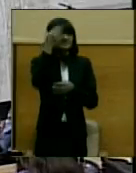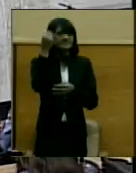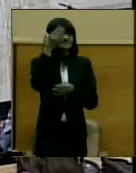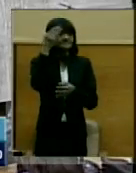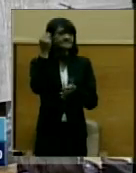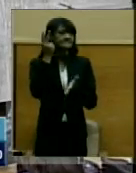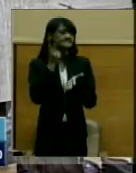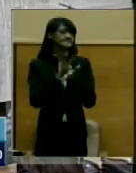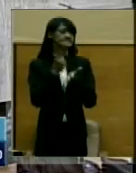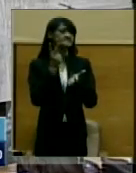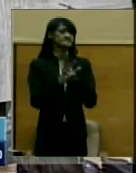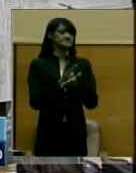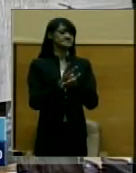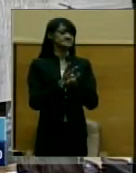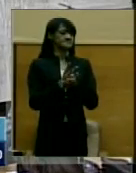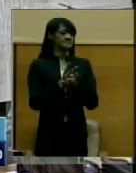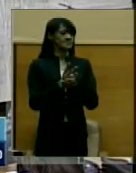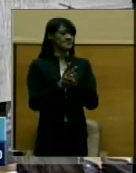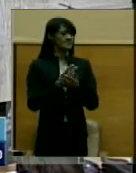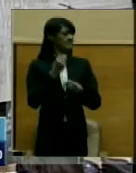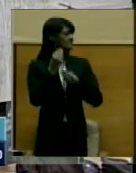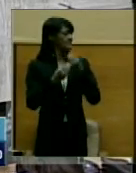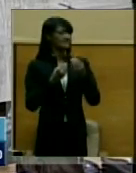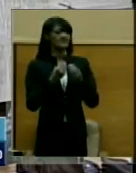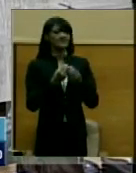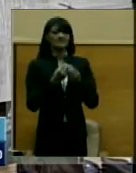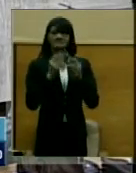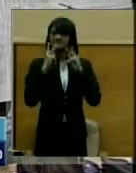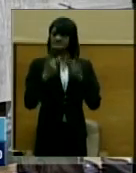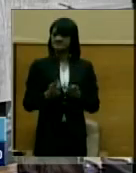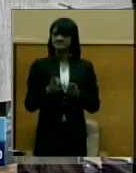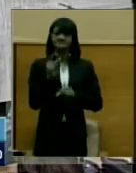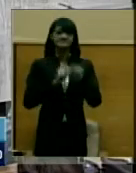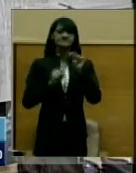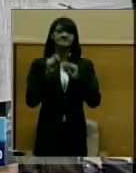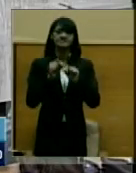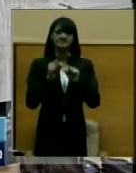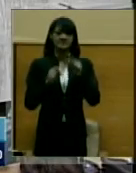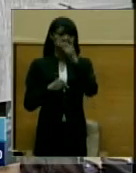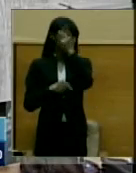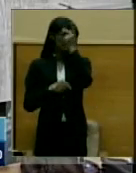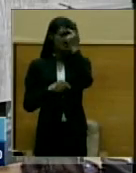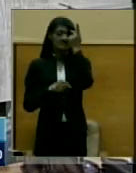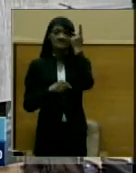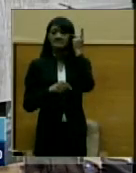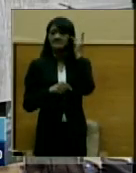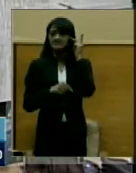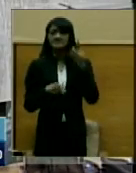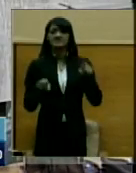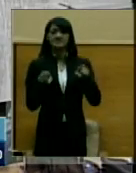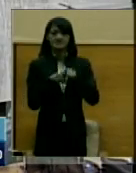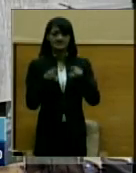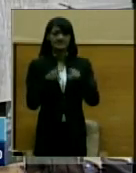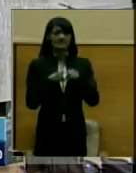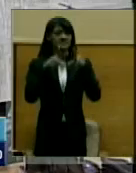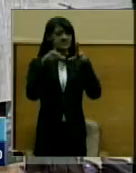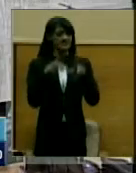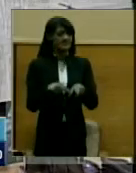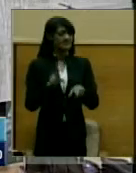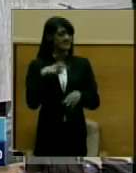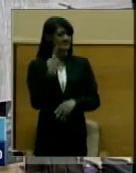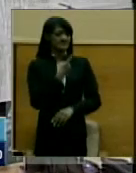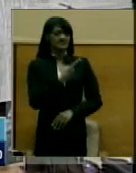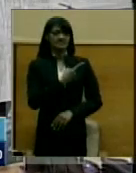frequentemente do componente humano, de que aquela pessoa que idolatramos também é gente como a gente e com